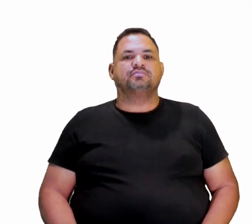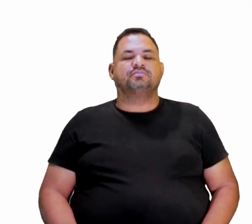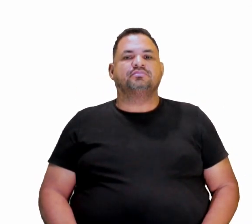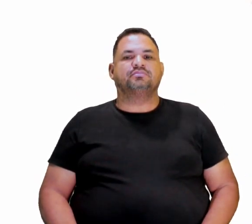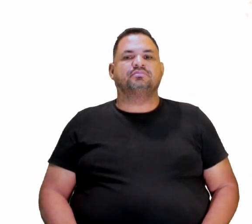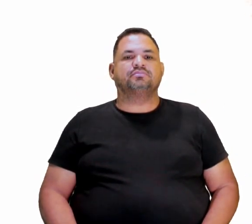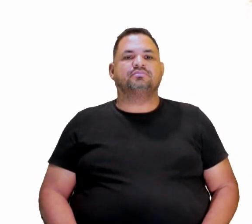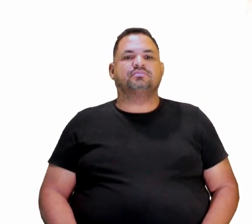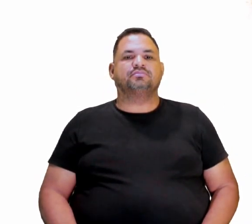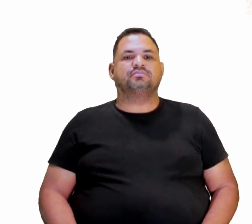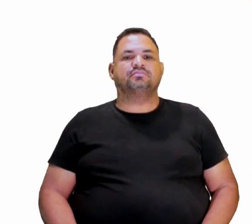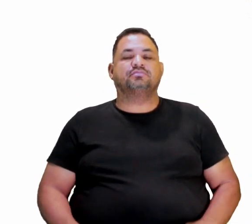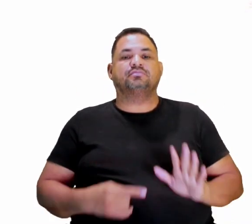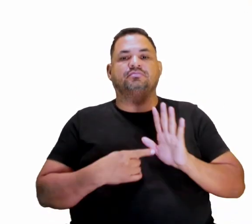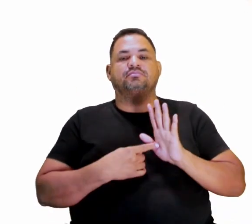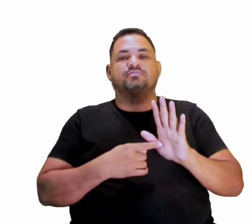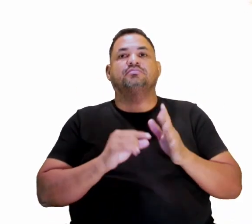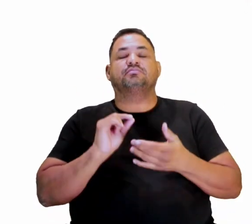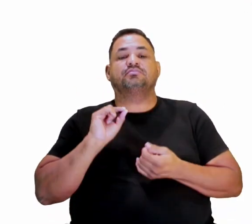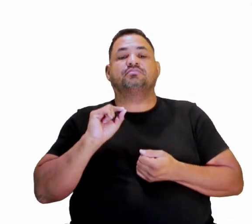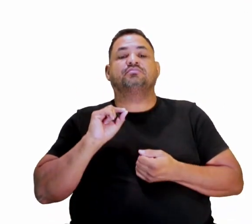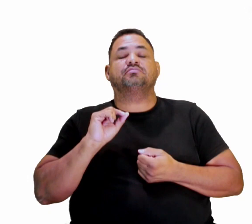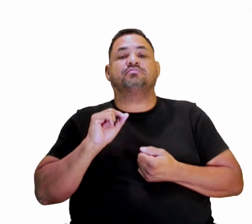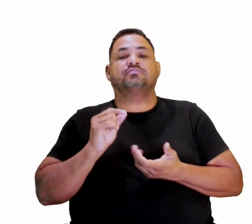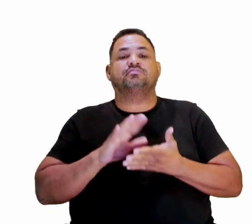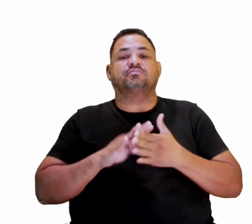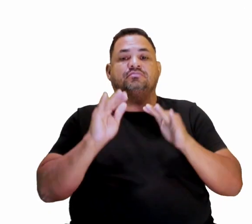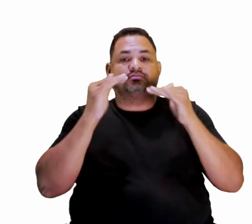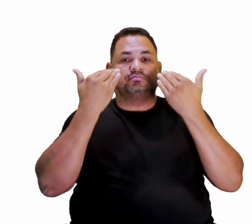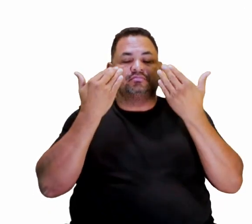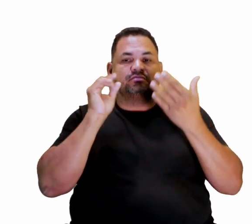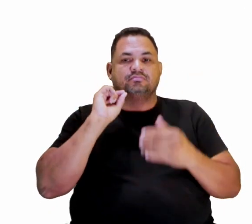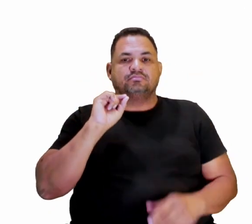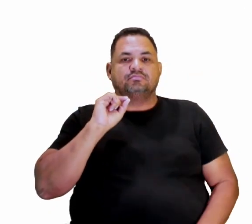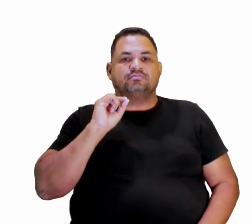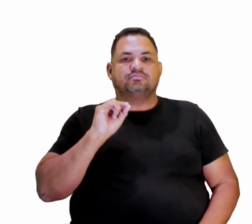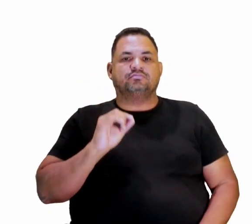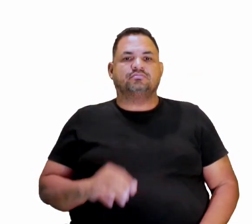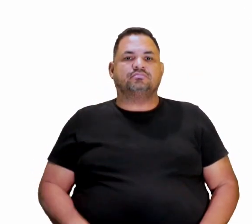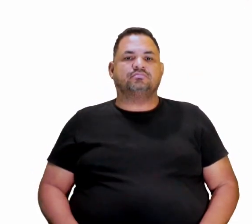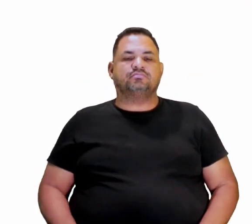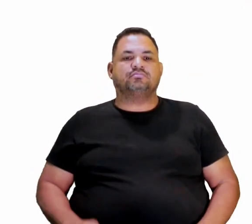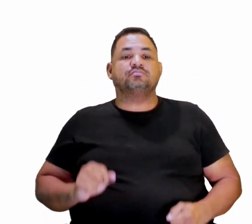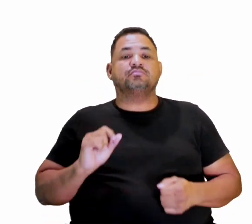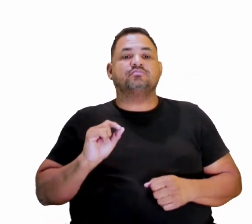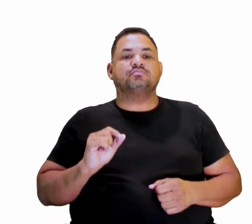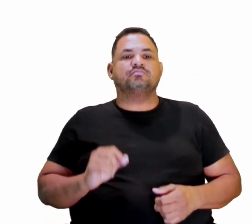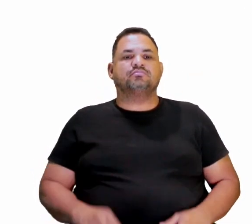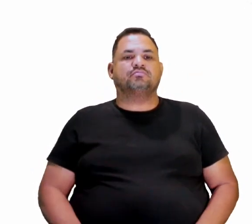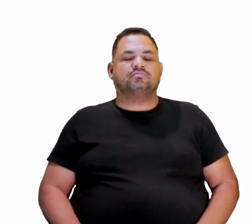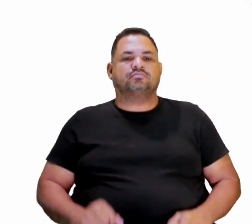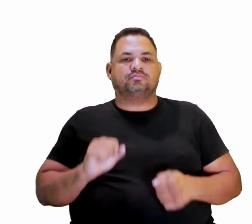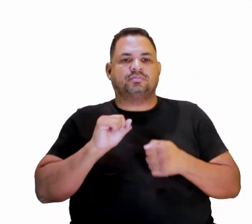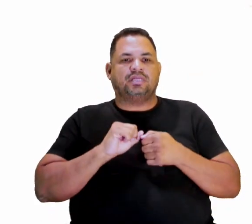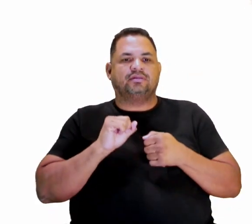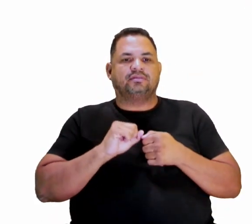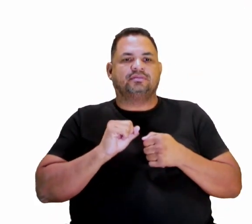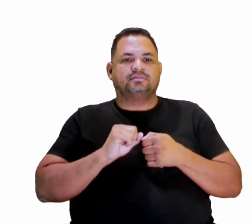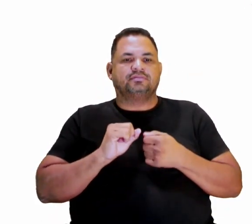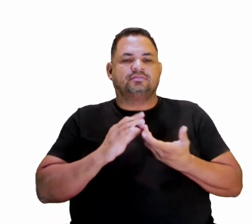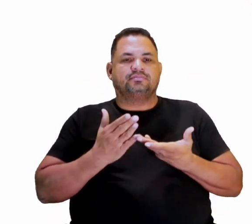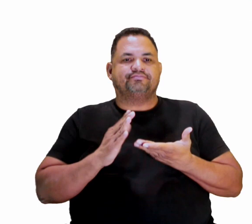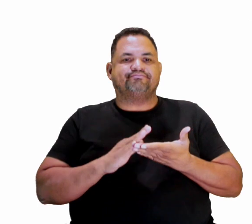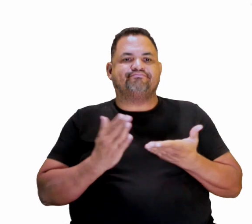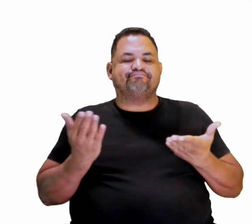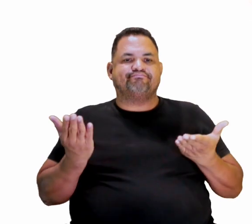of year indica uma ação que? Então presta atenção aqui numa coisa. A ação, essa aqui, doing, certo? Não